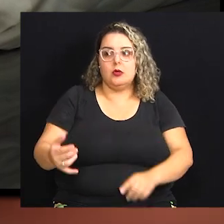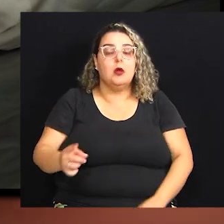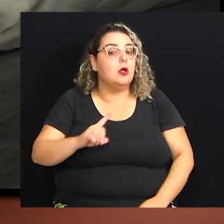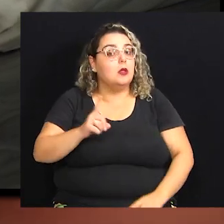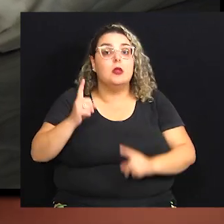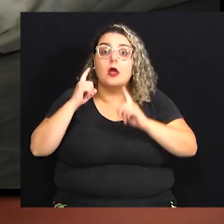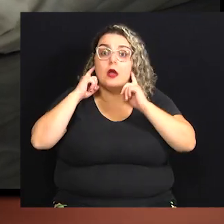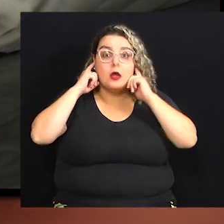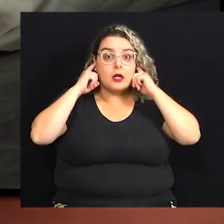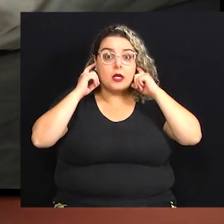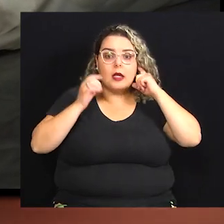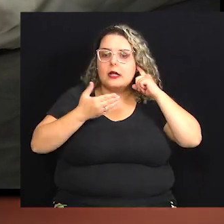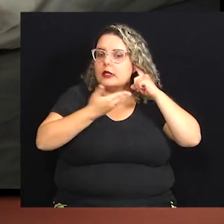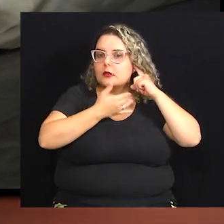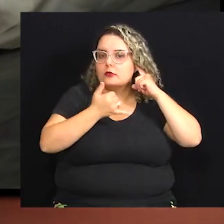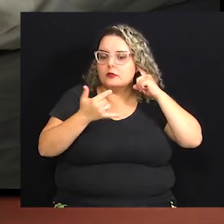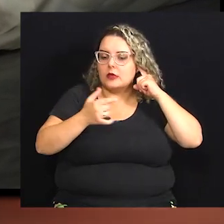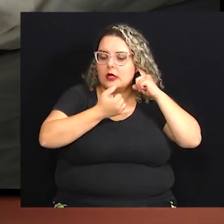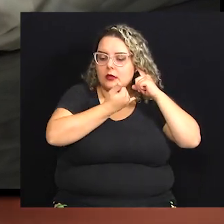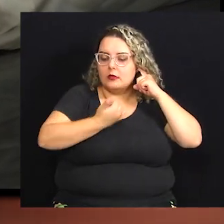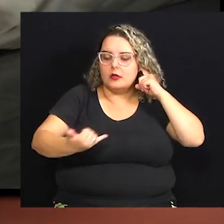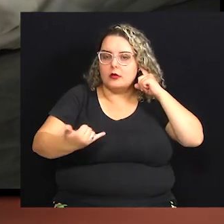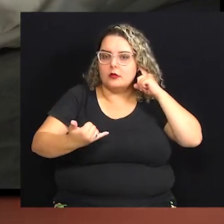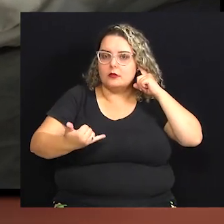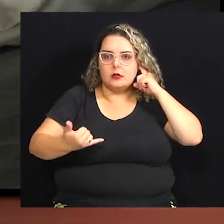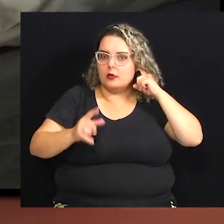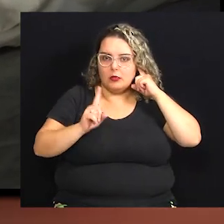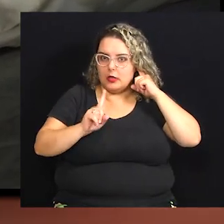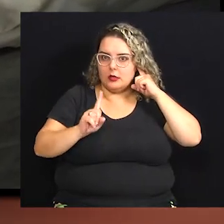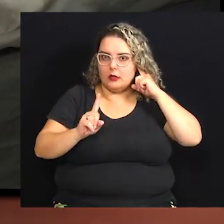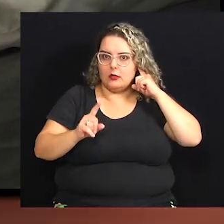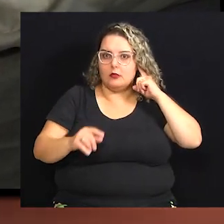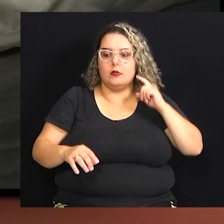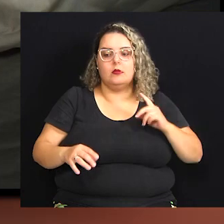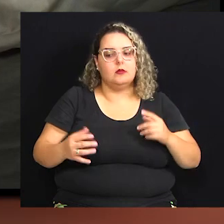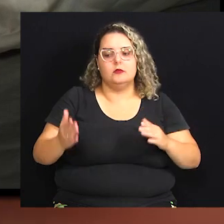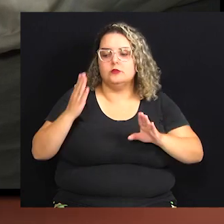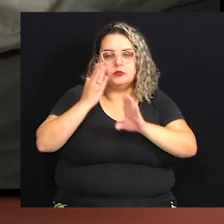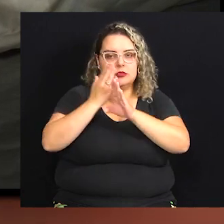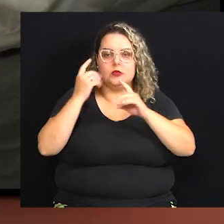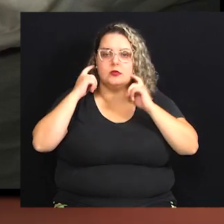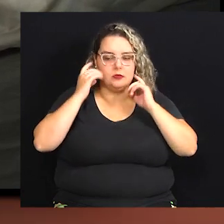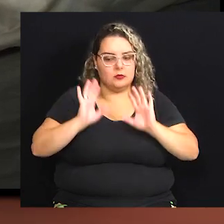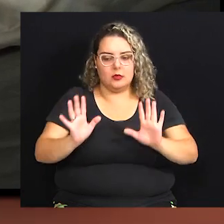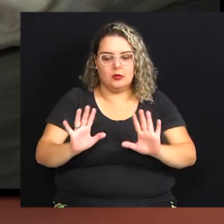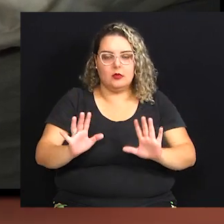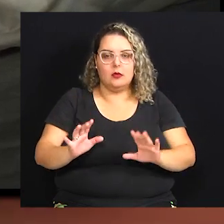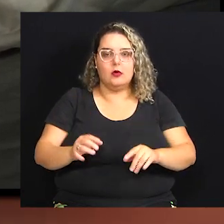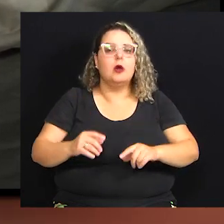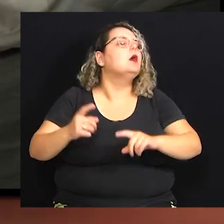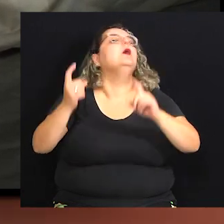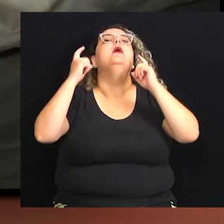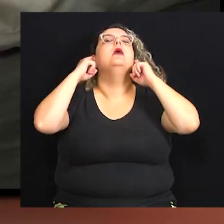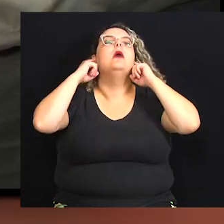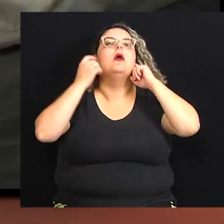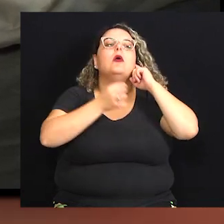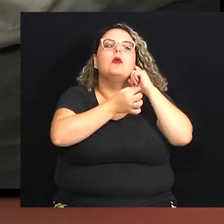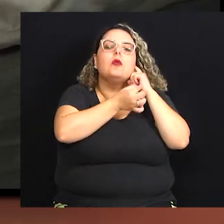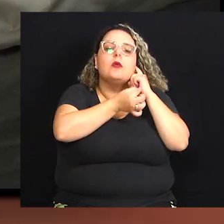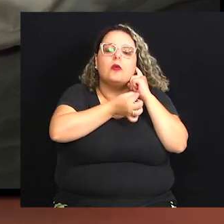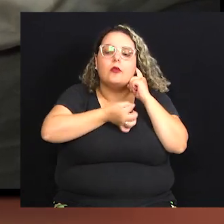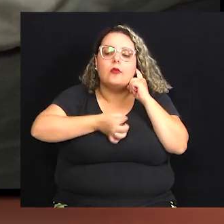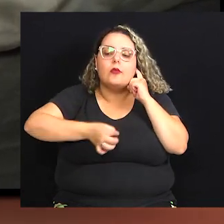fica conectado. Nem o Bluetooth, aquele fonezinho sem o fio, é ideal que fique direto no nosso ouvido, não. O ideal é